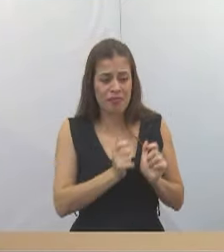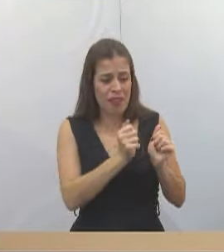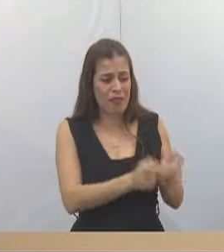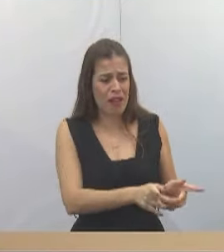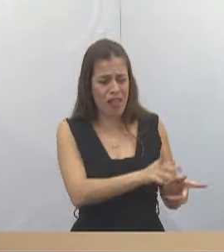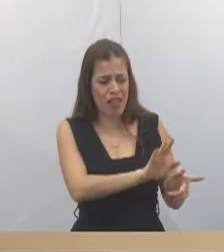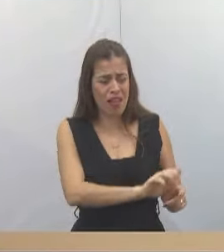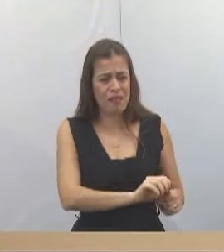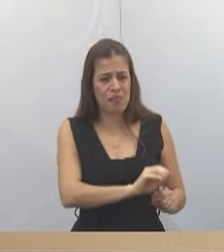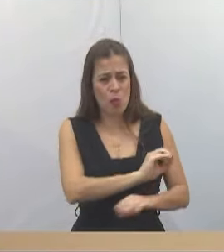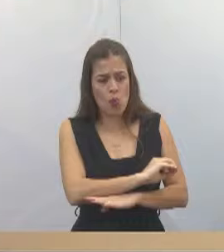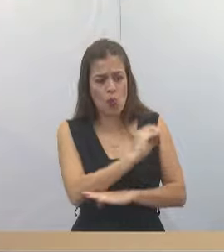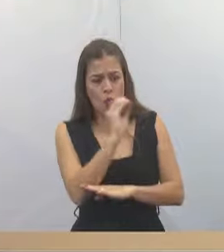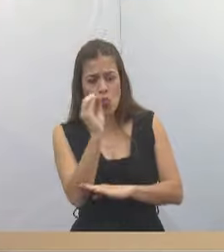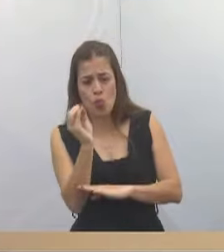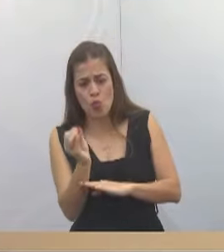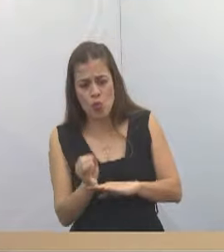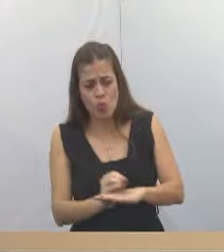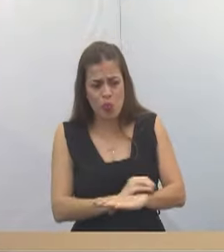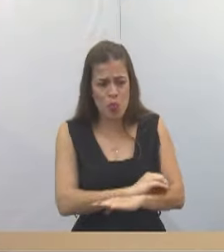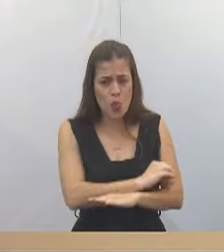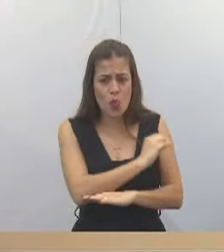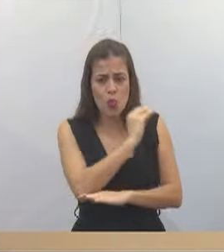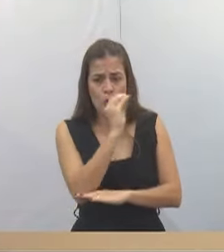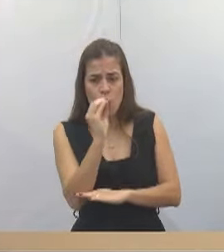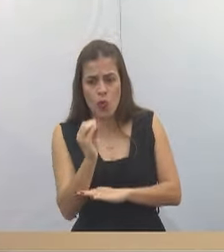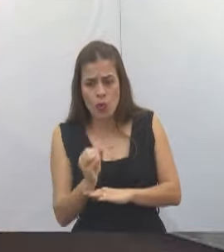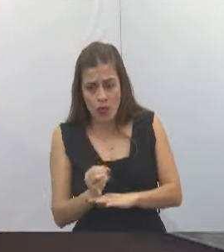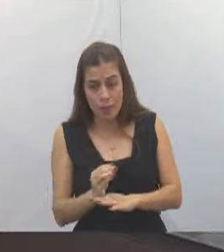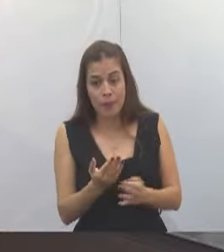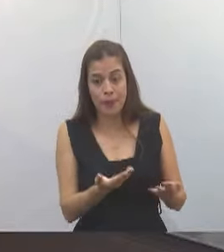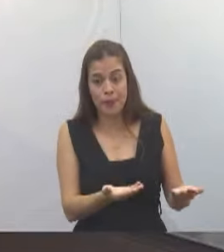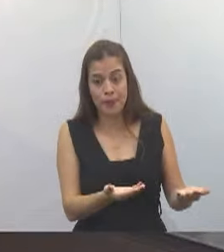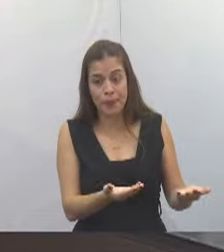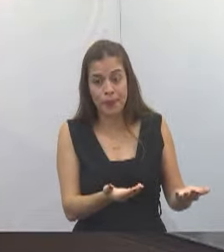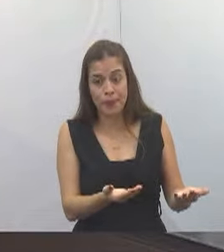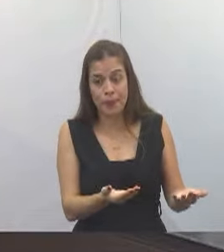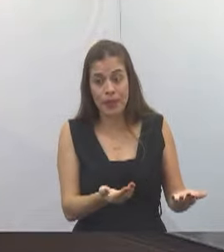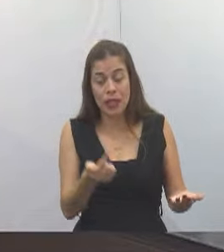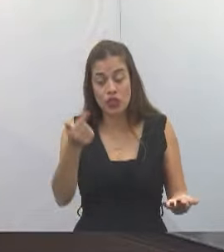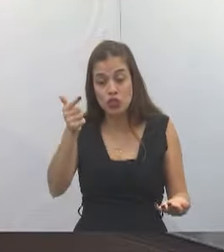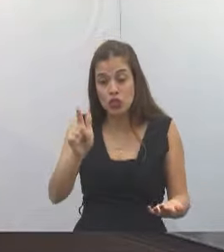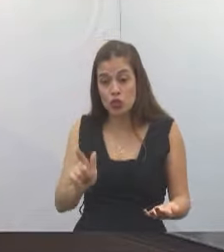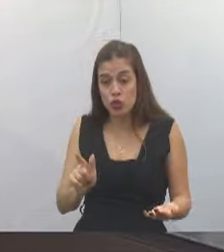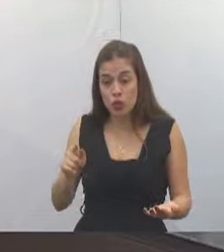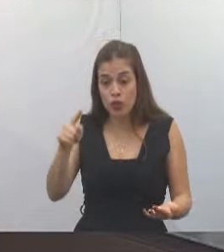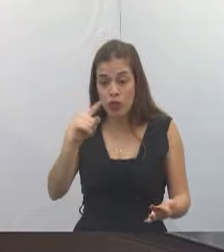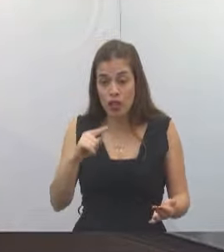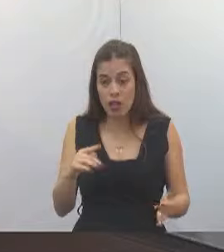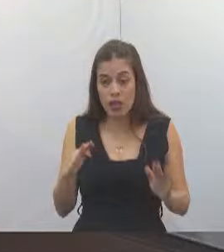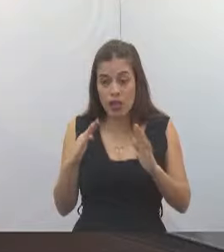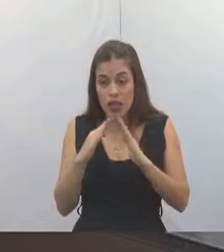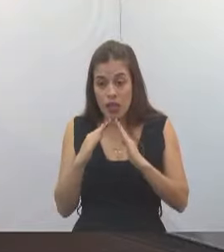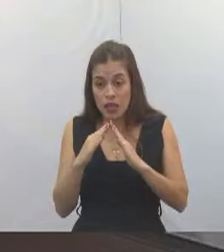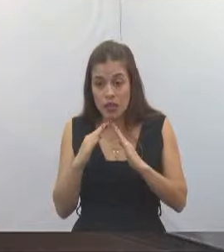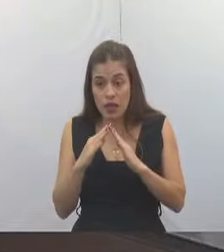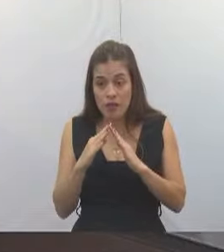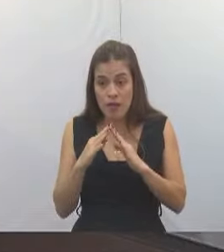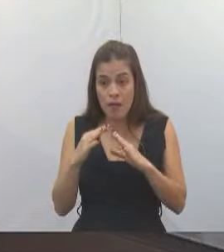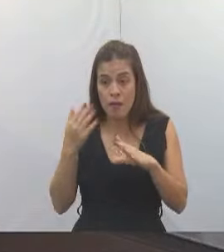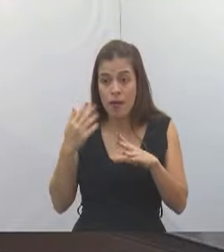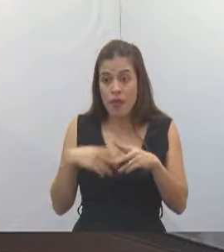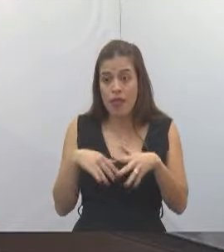dia e noite na sacada, vai morar lá. Exatamente. Falando mais uma vez isso para quem está em casa e para quem for